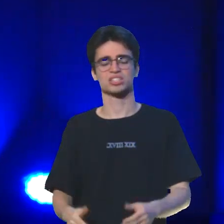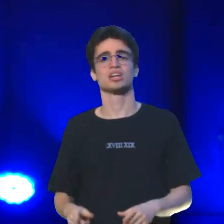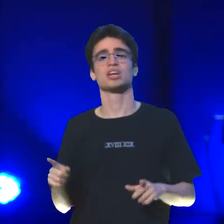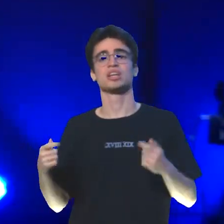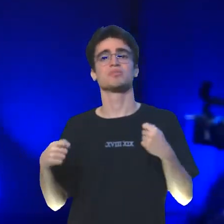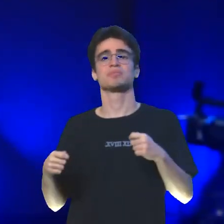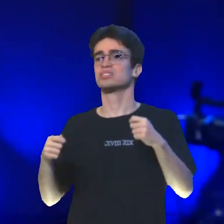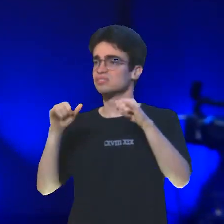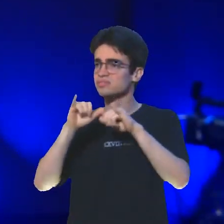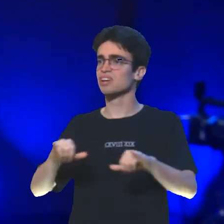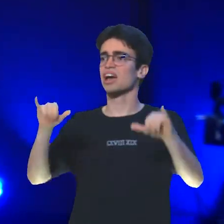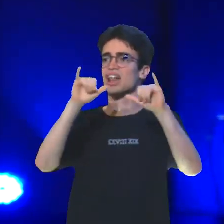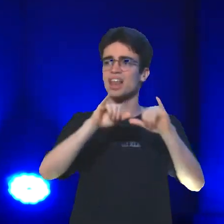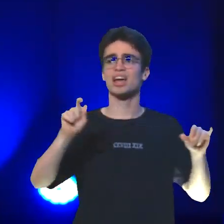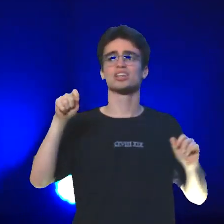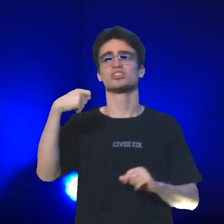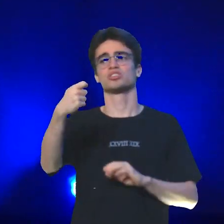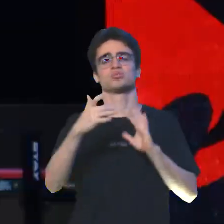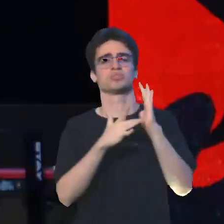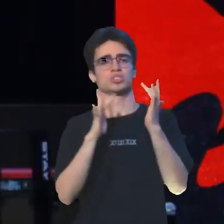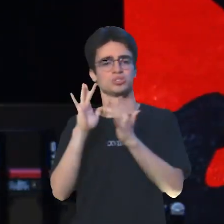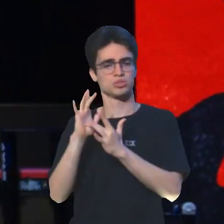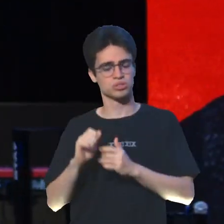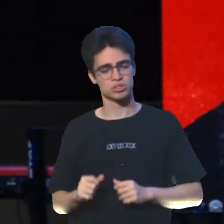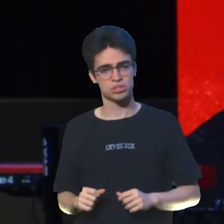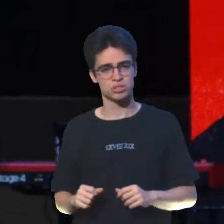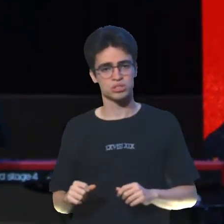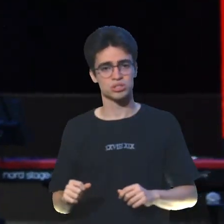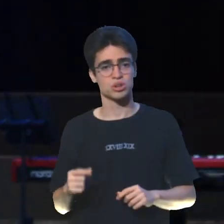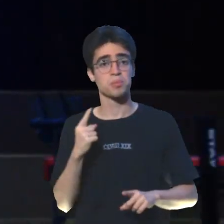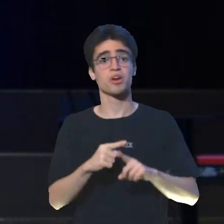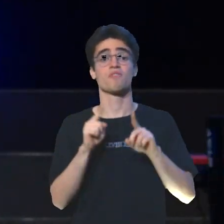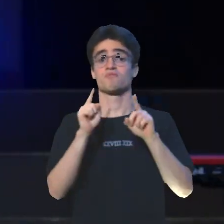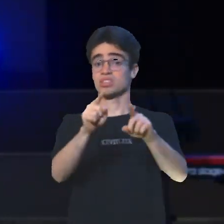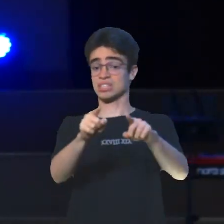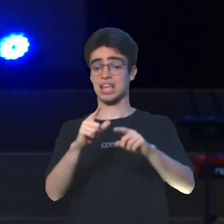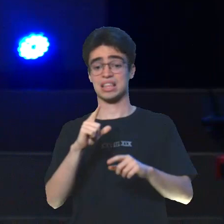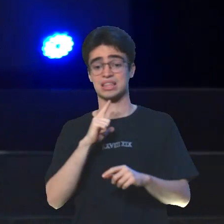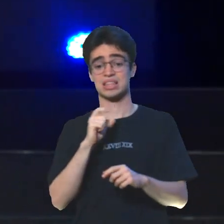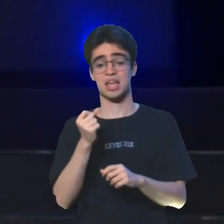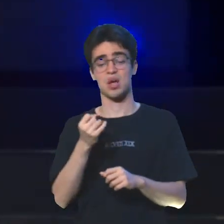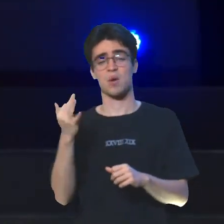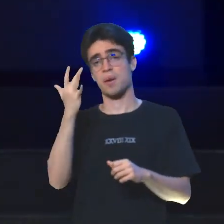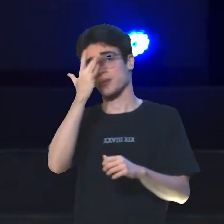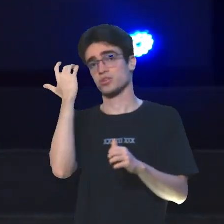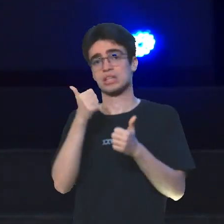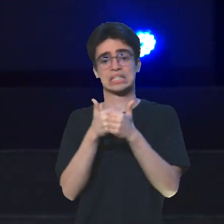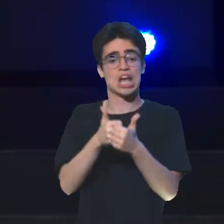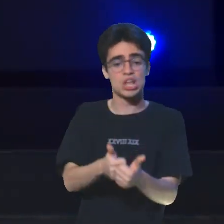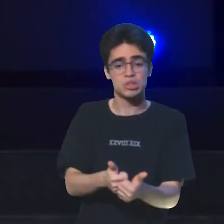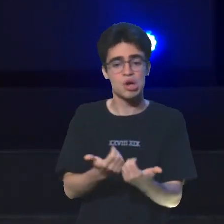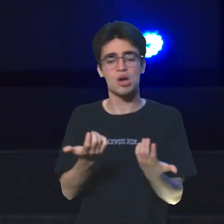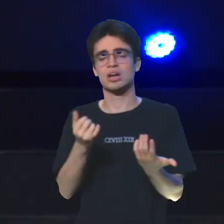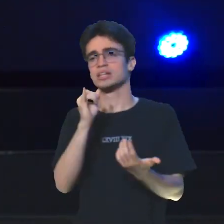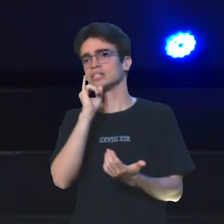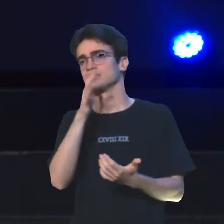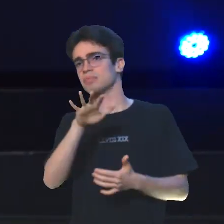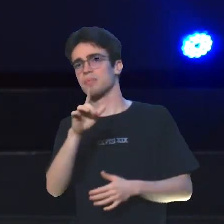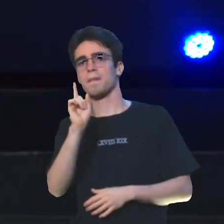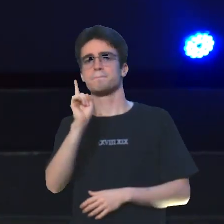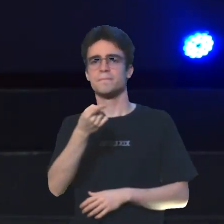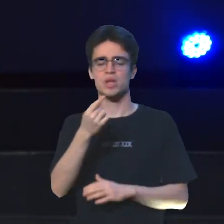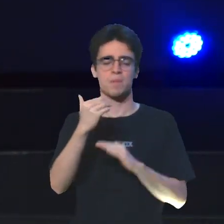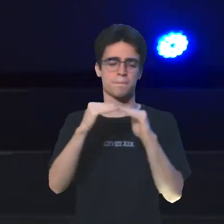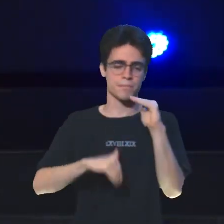Jesus nas suas redes sociais, porque você, com seus seguidores, talvez menos de 1.000, menos